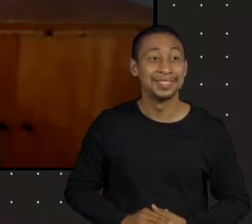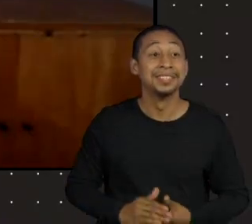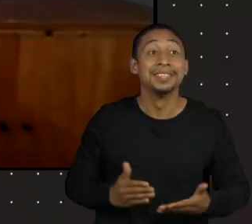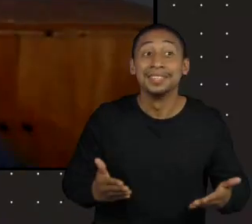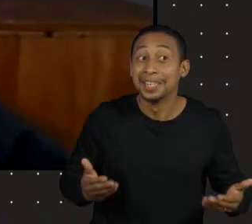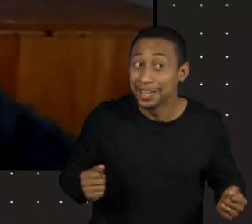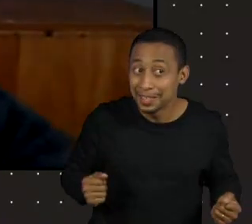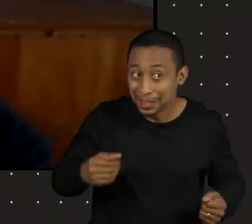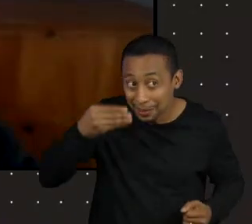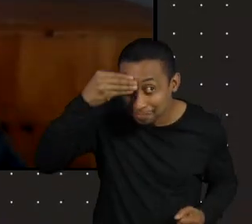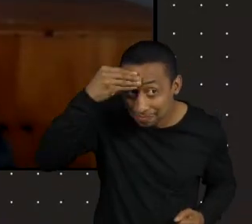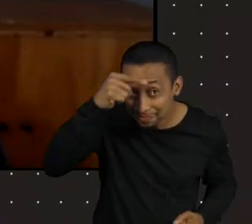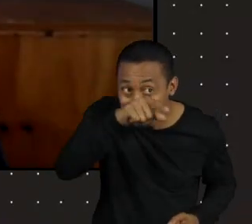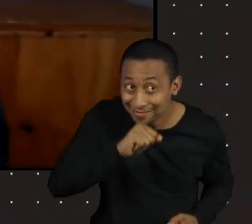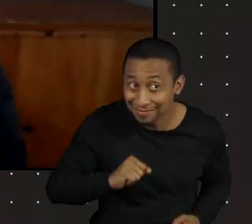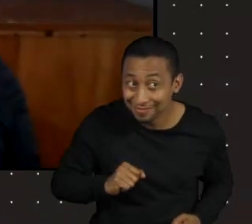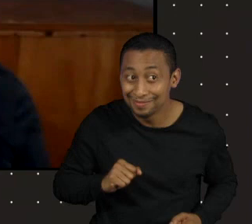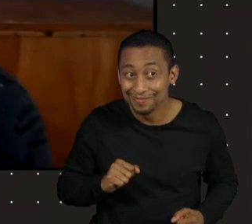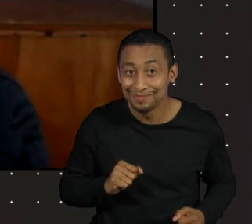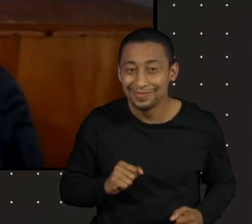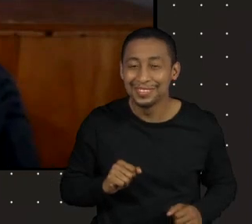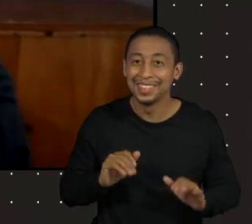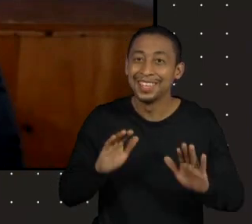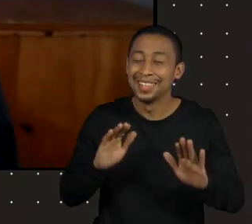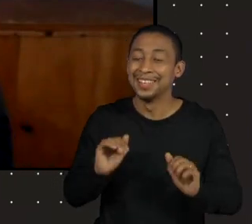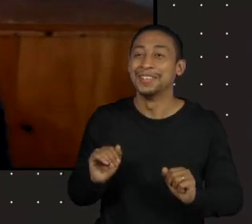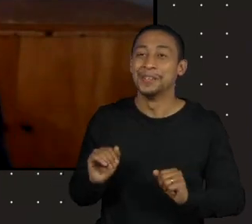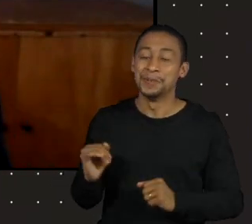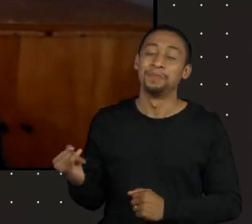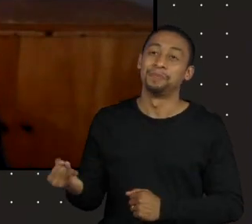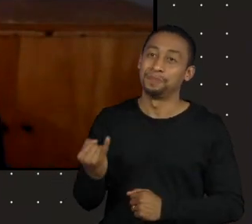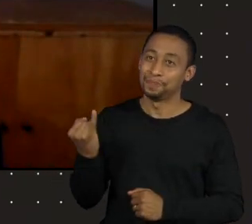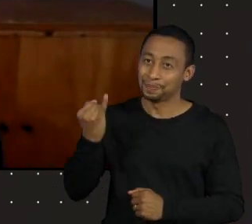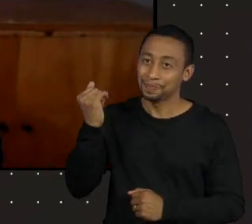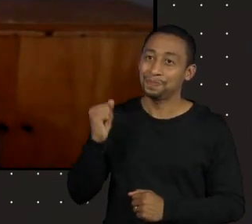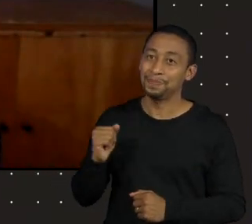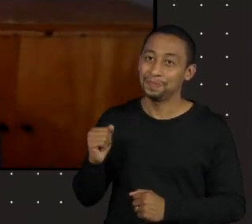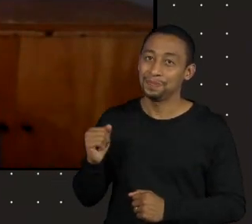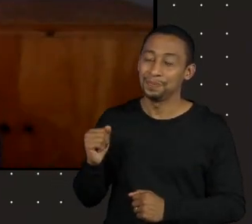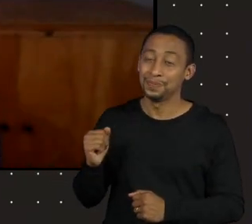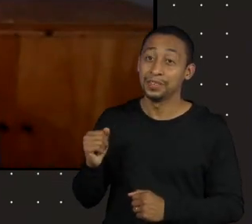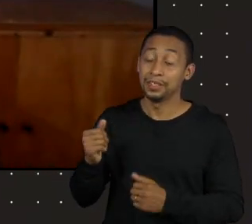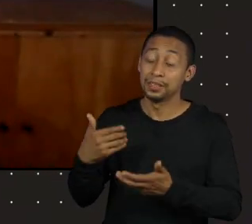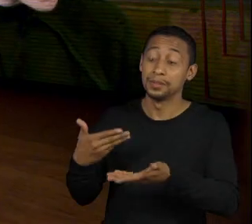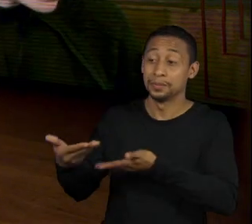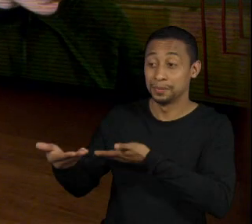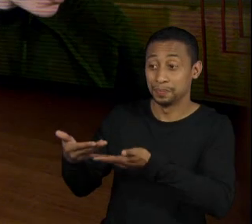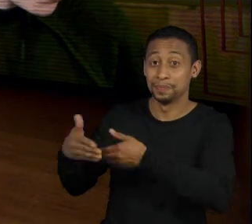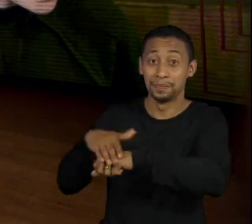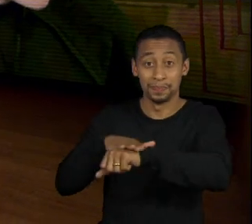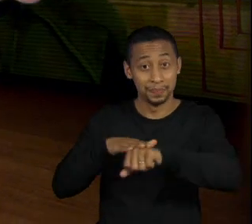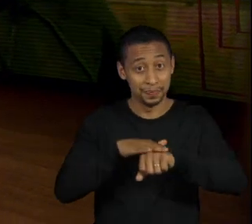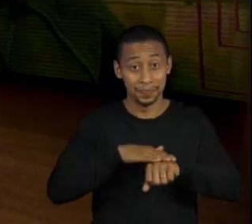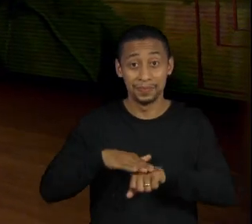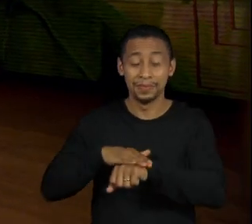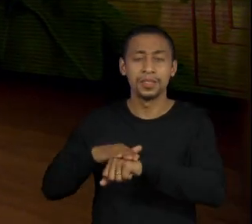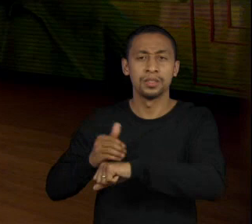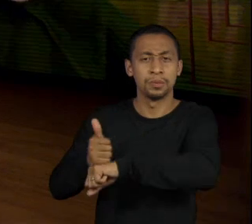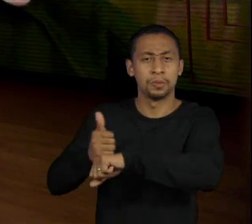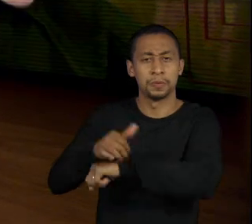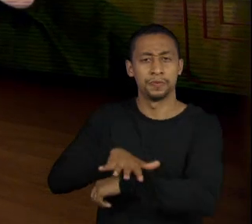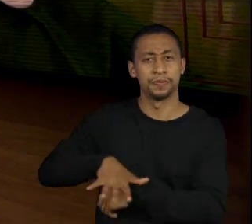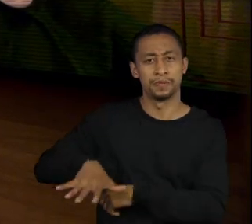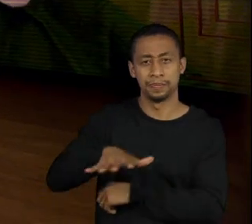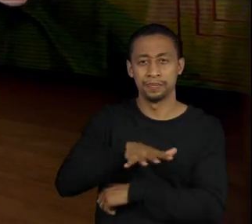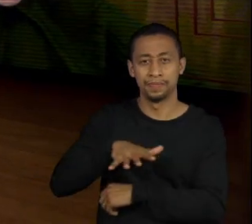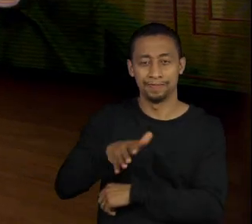madrinha? Graça. Não, é tão importante, assim, a gente fala muito sobre a nossa profissão, né? A